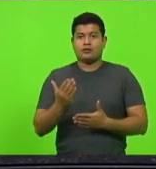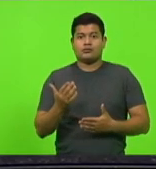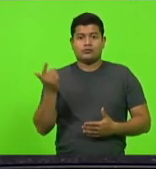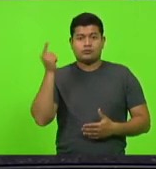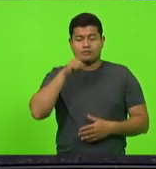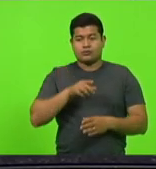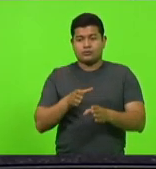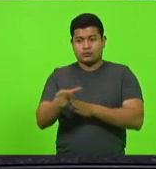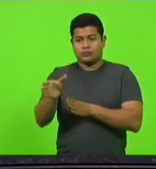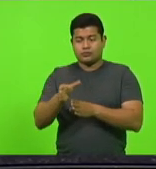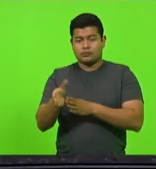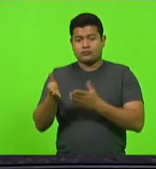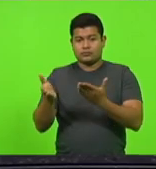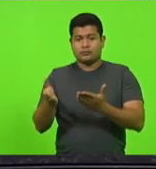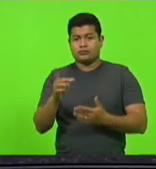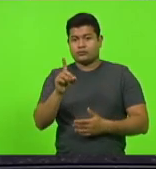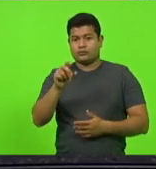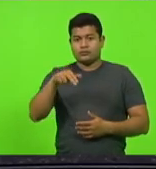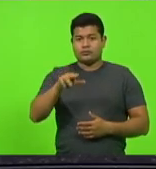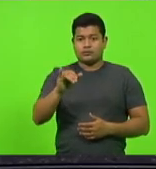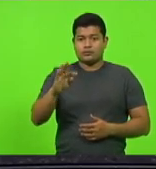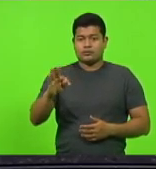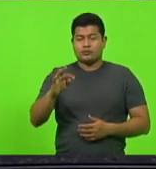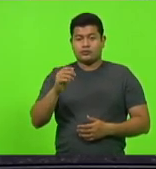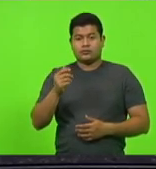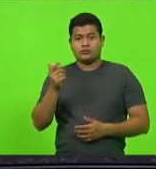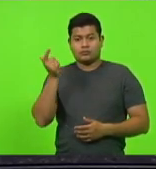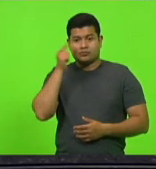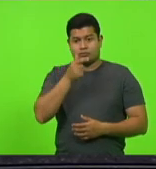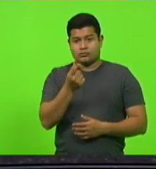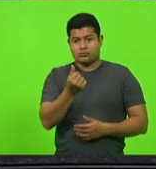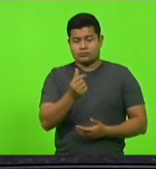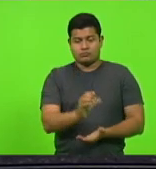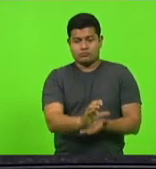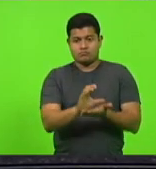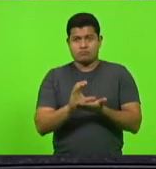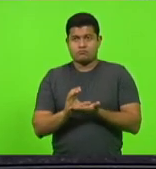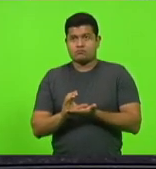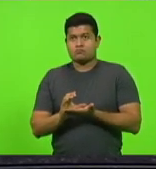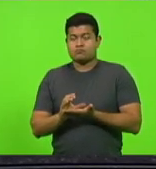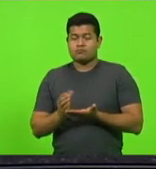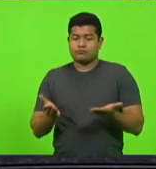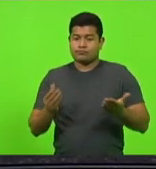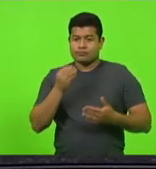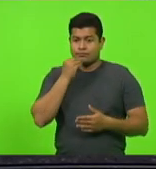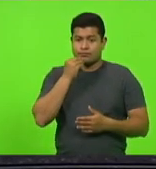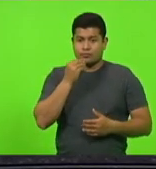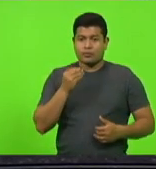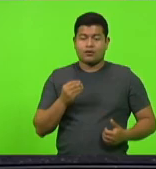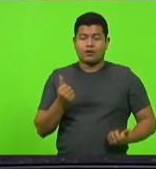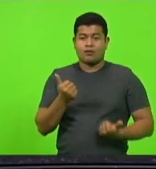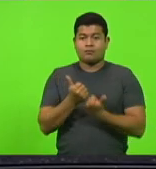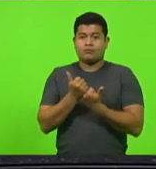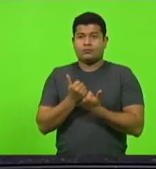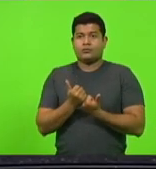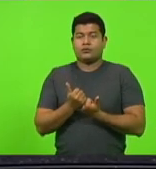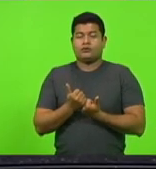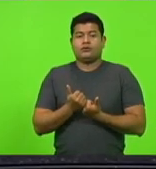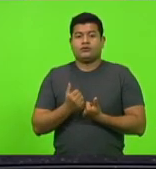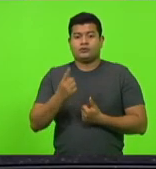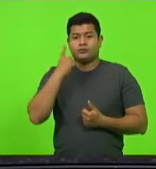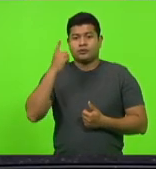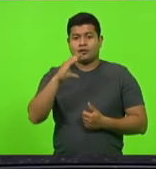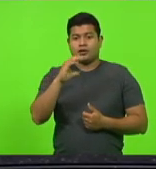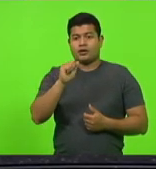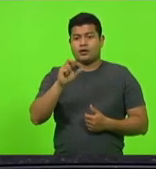encaminhando ao DENIT para que ele possa conseguir recursos. É claro que a gente buscando também apoio com a deputada Carmen Zanotto, com o